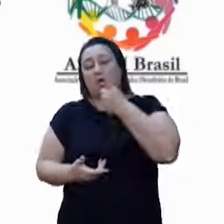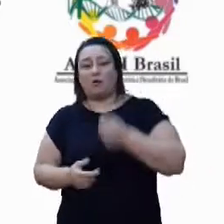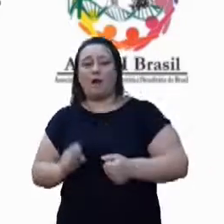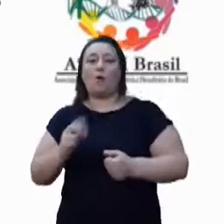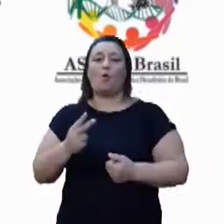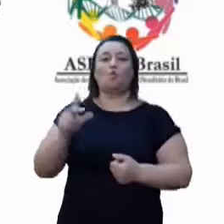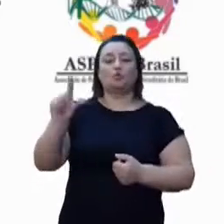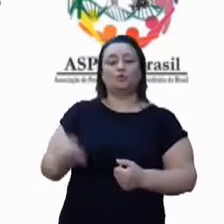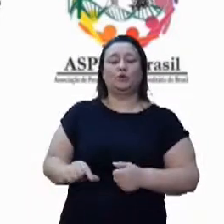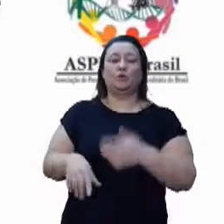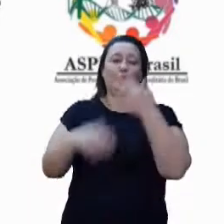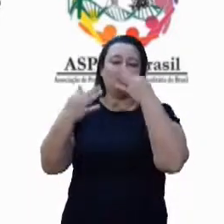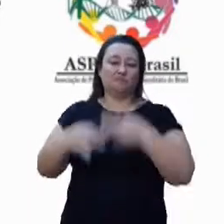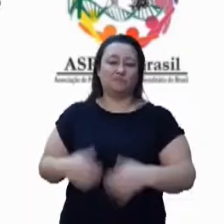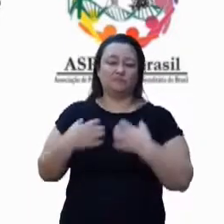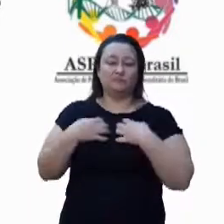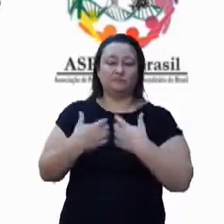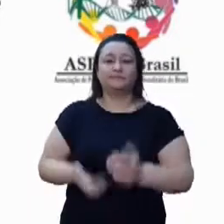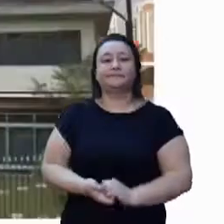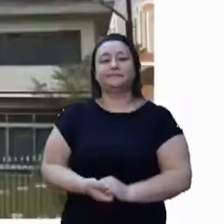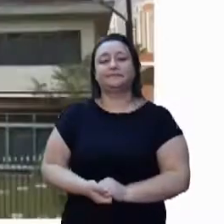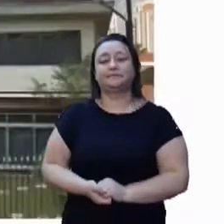algo indicado no momento.